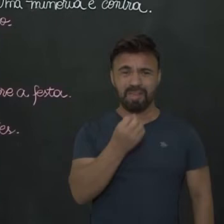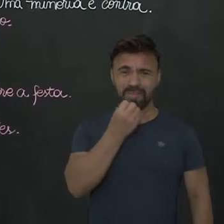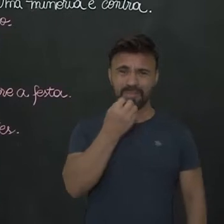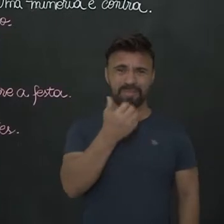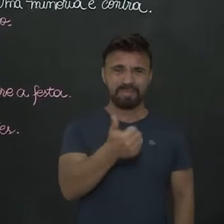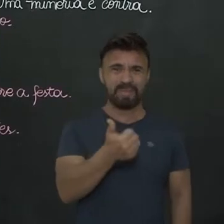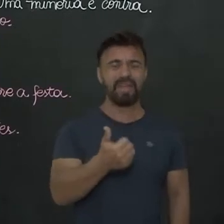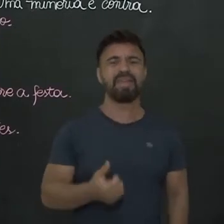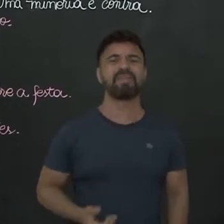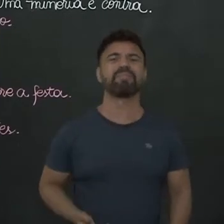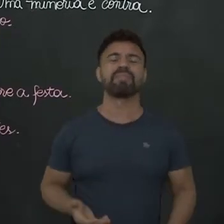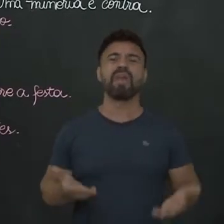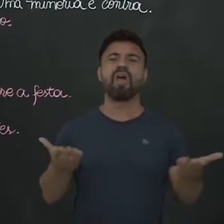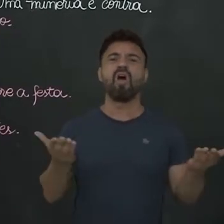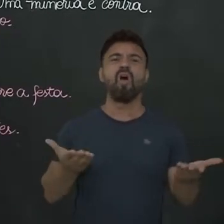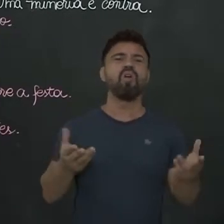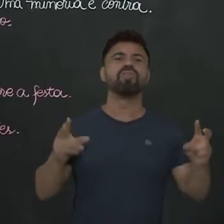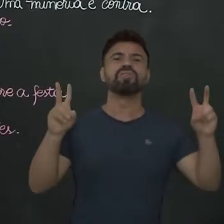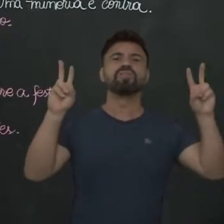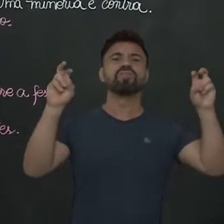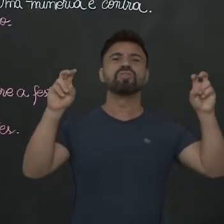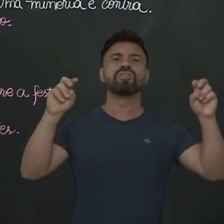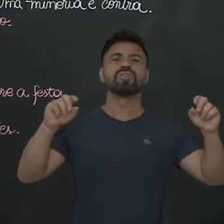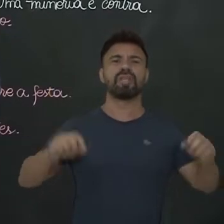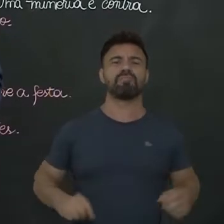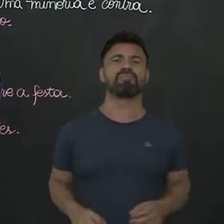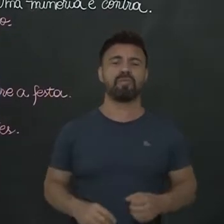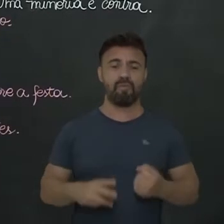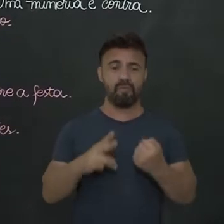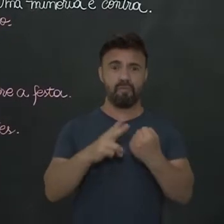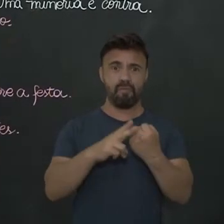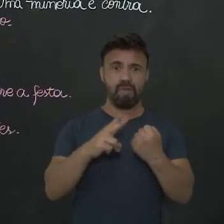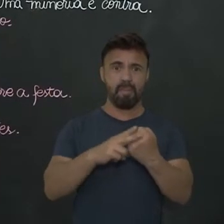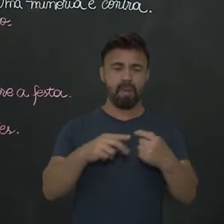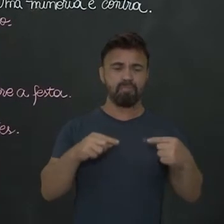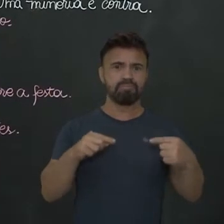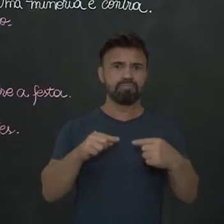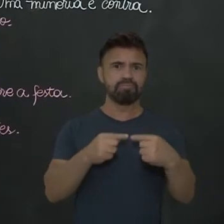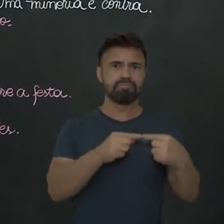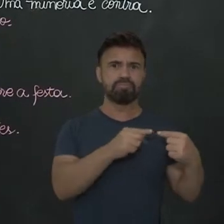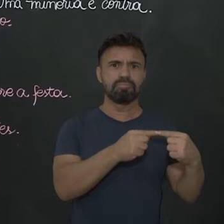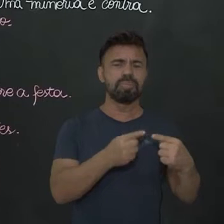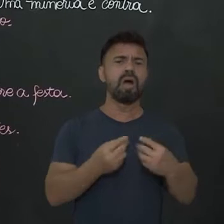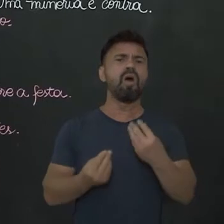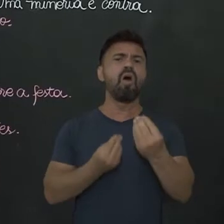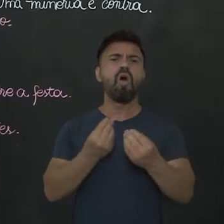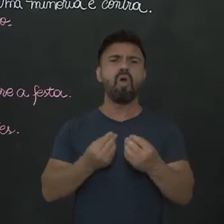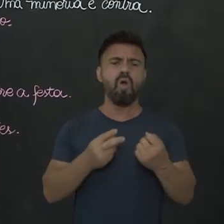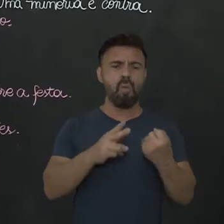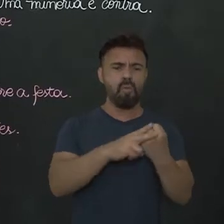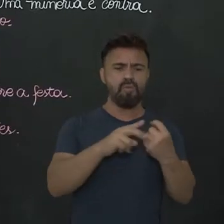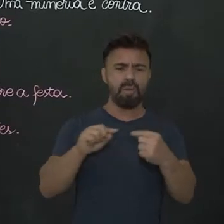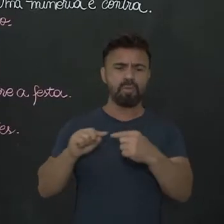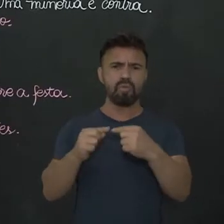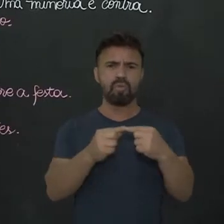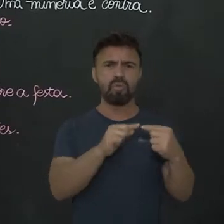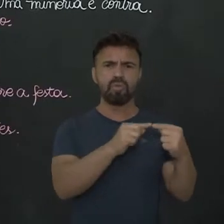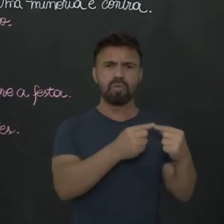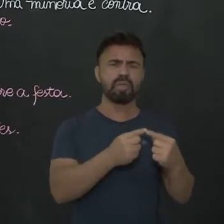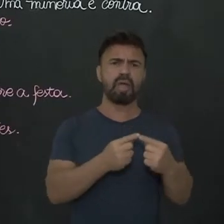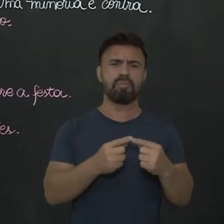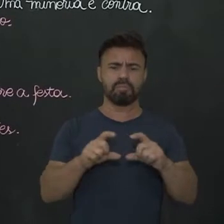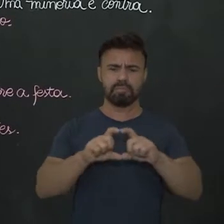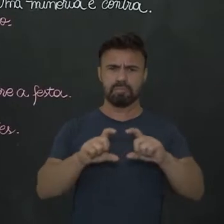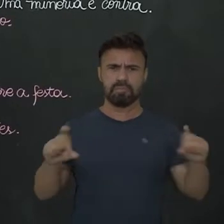Olá, tudo bem? Na aula de hoje a gente vai falar sobre a concordância verbal, ou seja, como é que o verbo se relaciona com outros termos